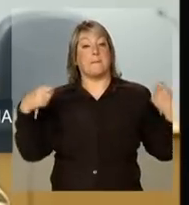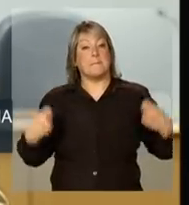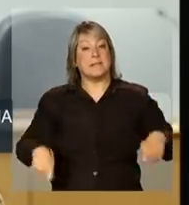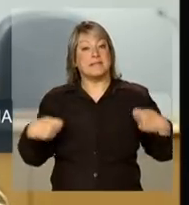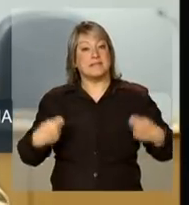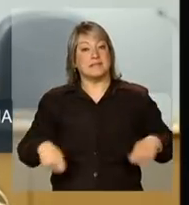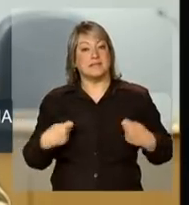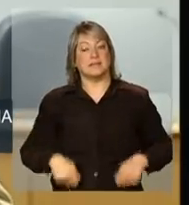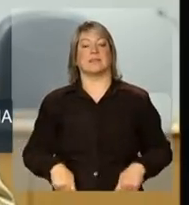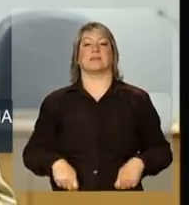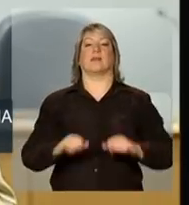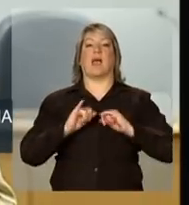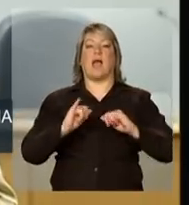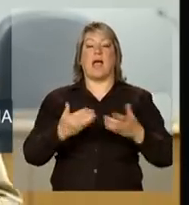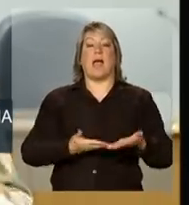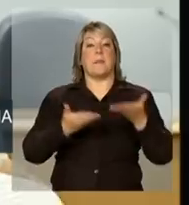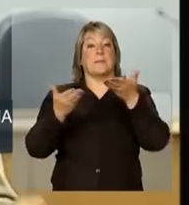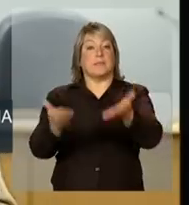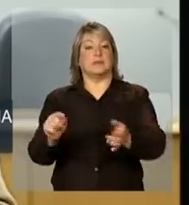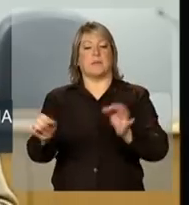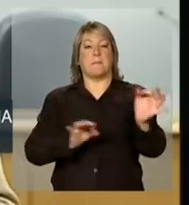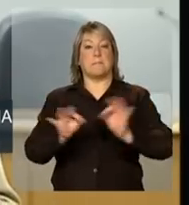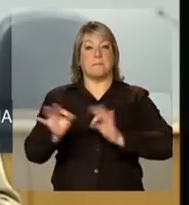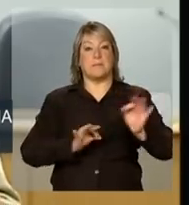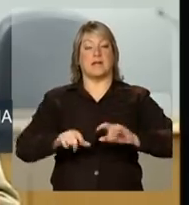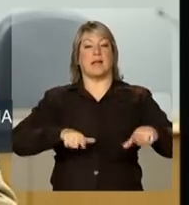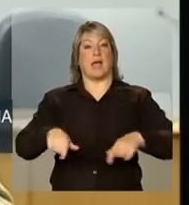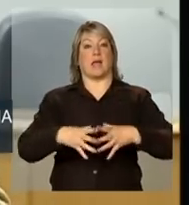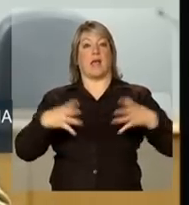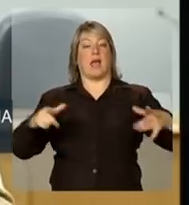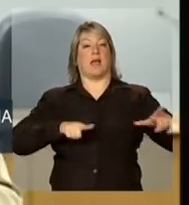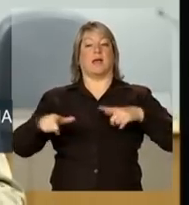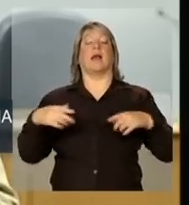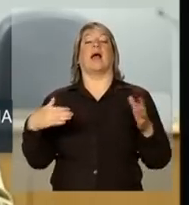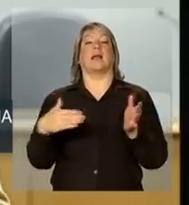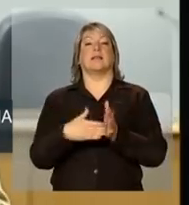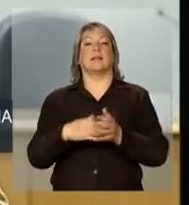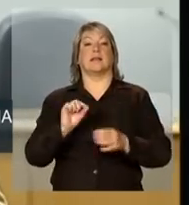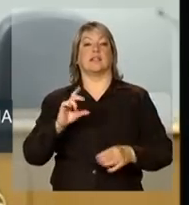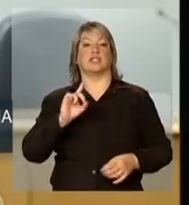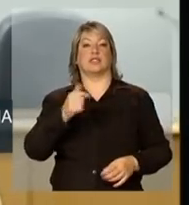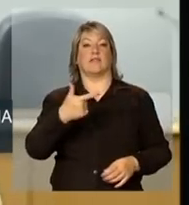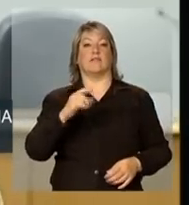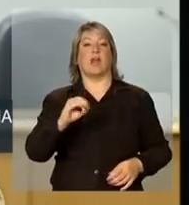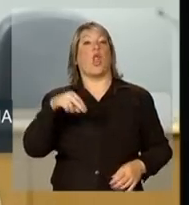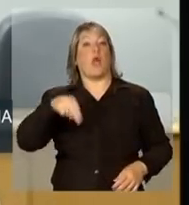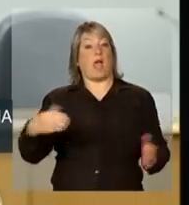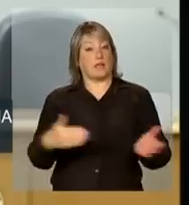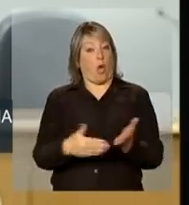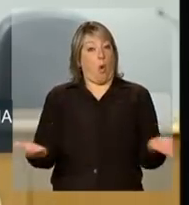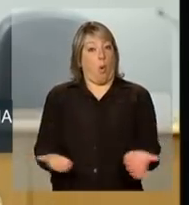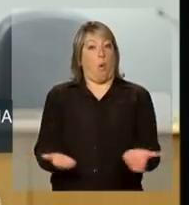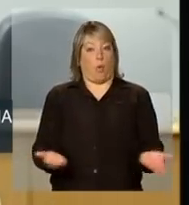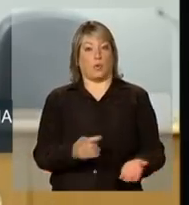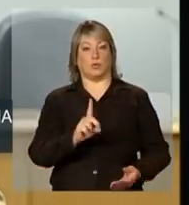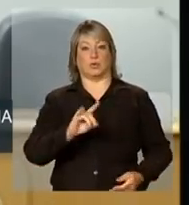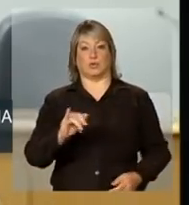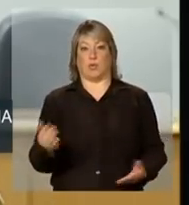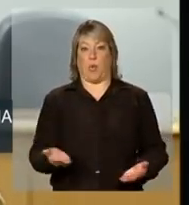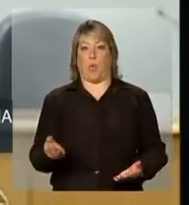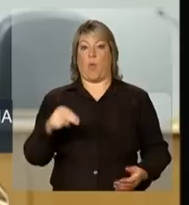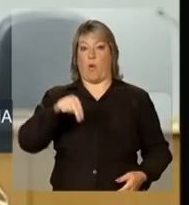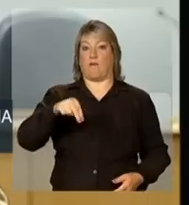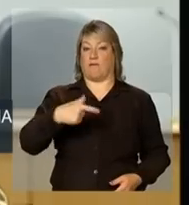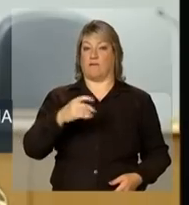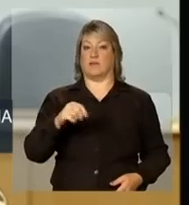seus planos de ação para esta grande campanha até o dia 20 de novembro ou seja até hoje o